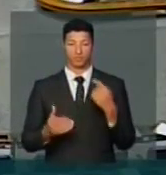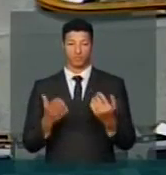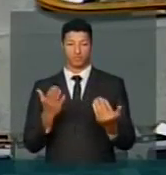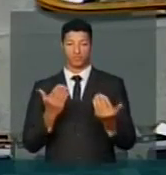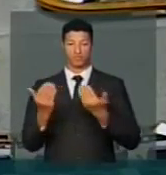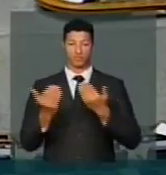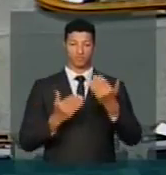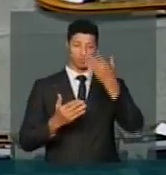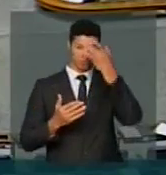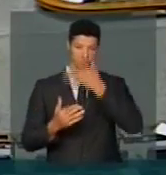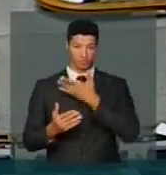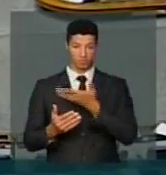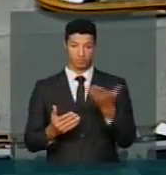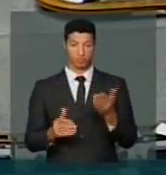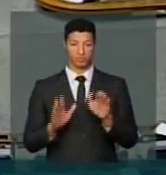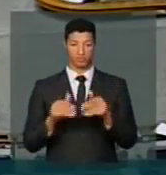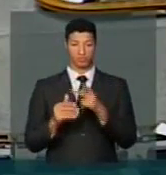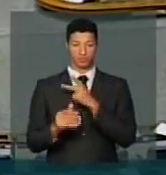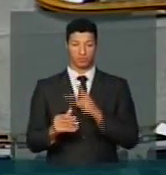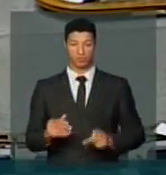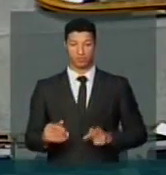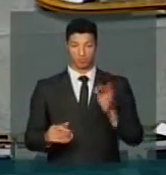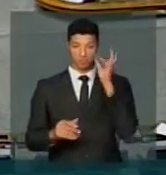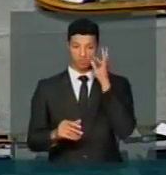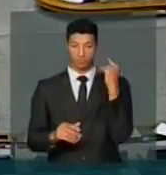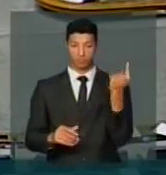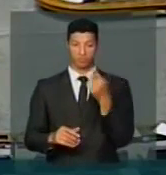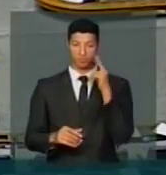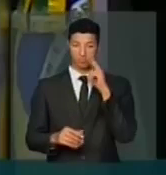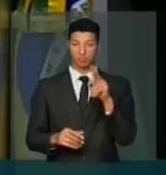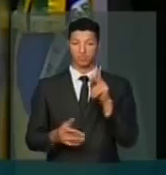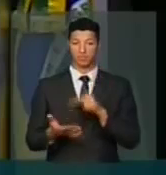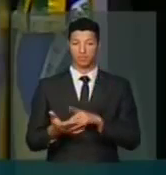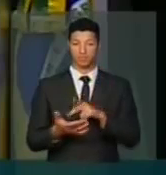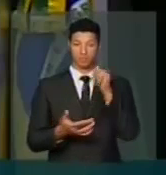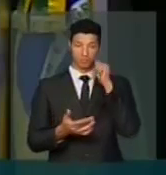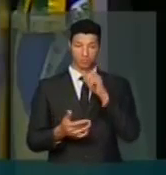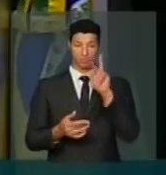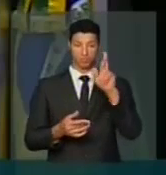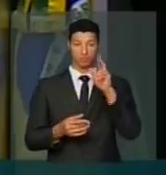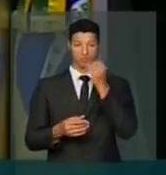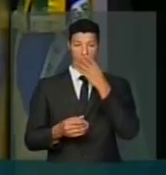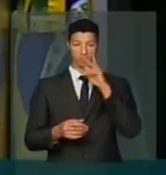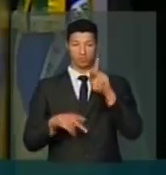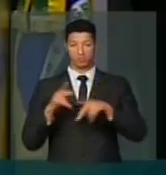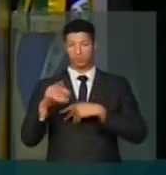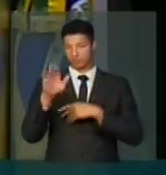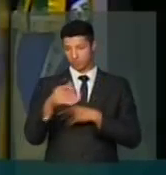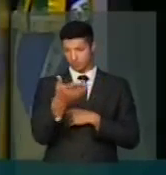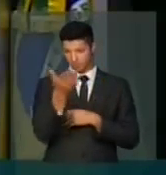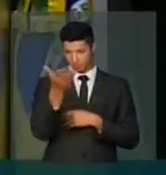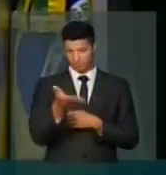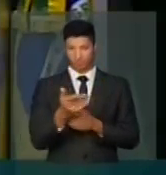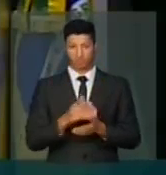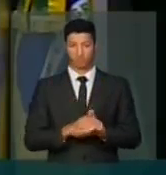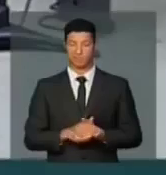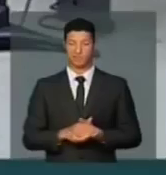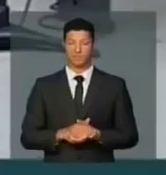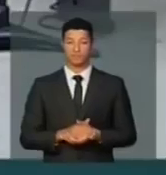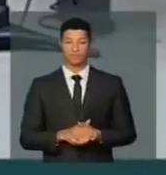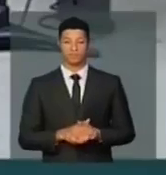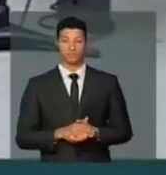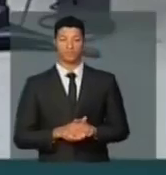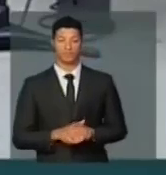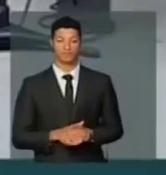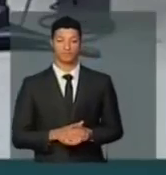o caráter de Vossa Excelência com a da presidente Dilma, nós vemos que a verdadeira mulher, que representa tão bem o povo, é Vossa Excelência.